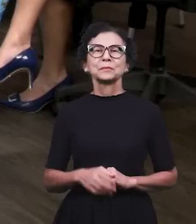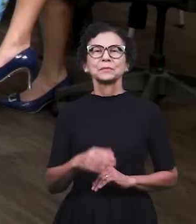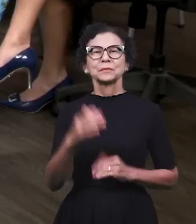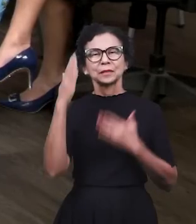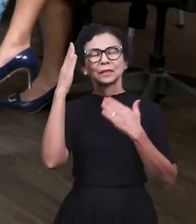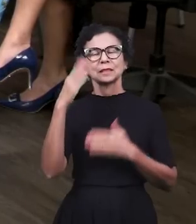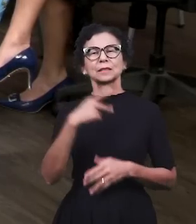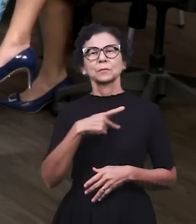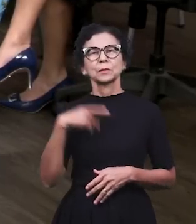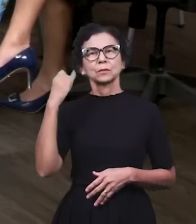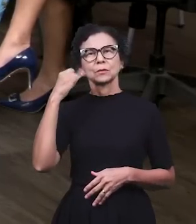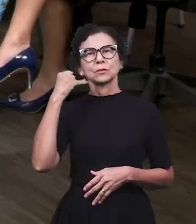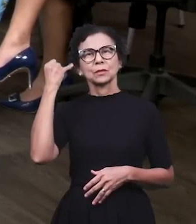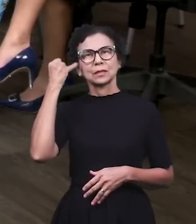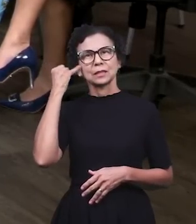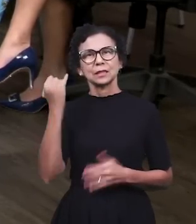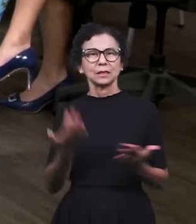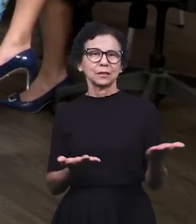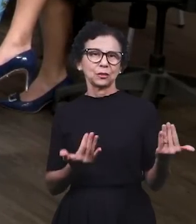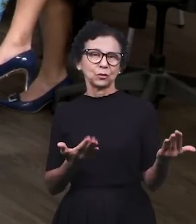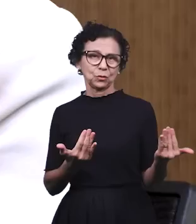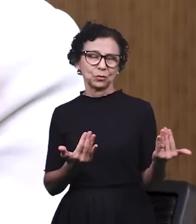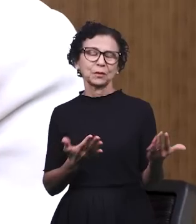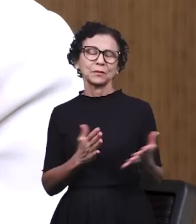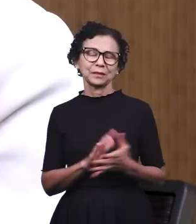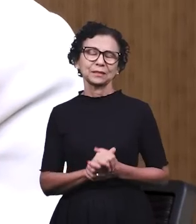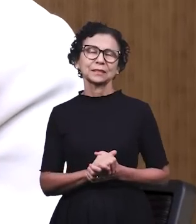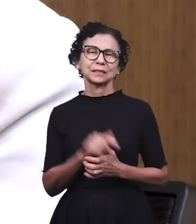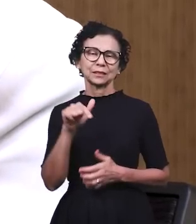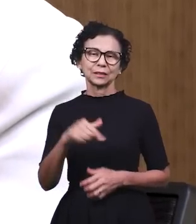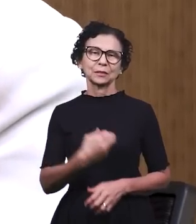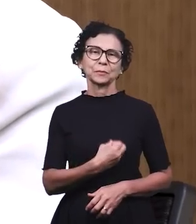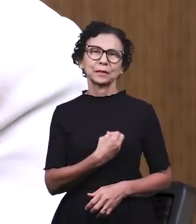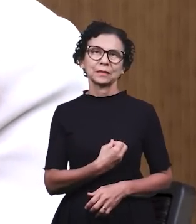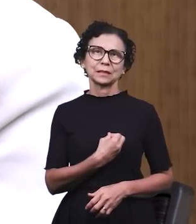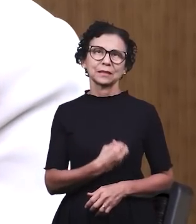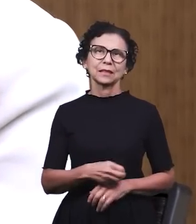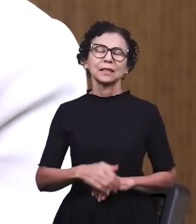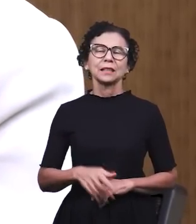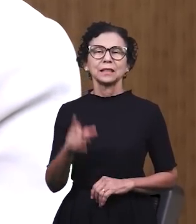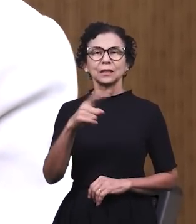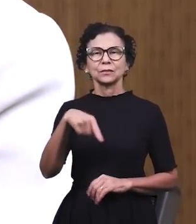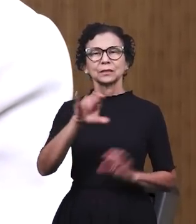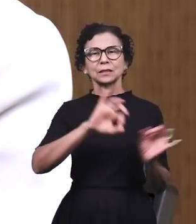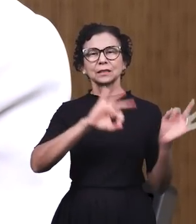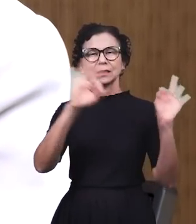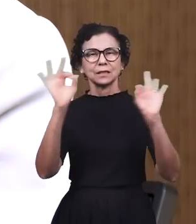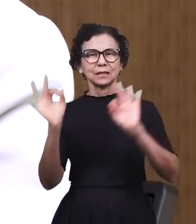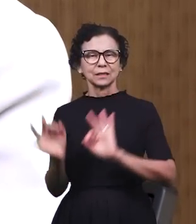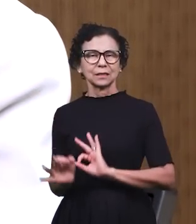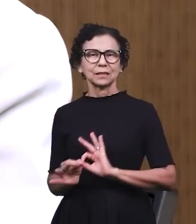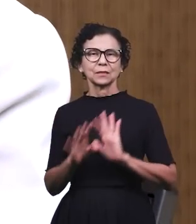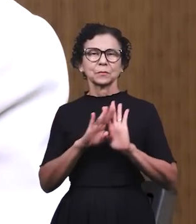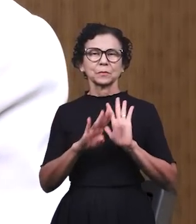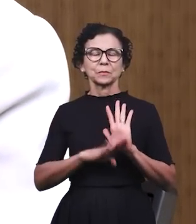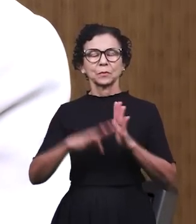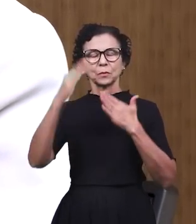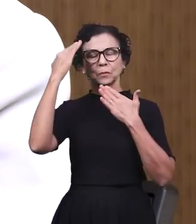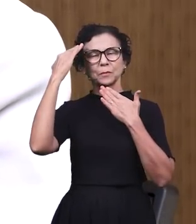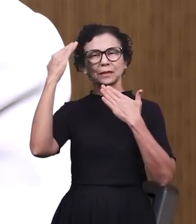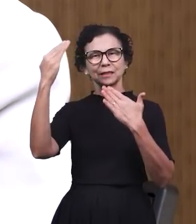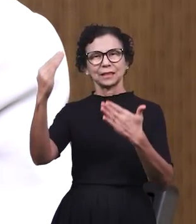hoje vieram aqui nos estúdios nos visitar e também a nossa audiência, o nosso muito obrigada. E também aos jovens